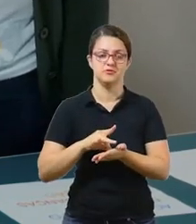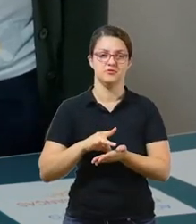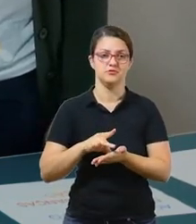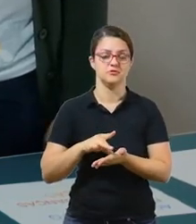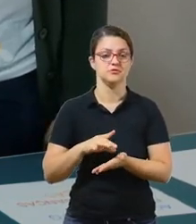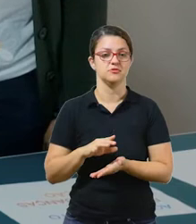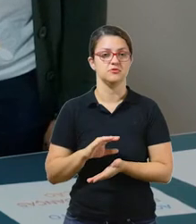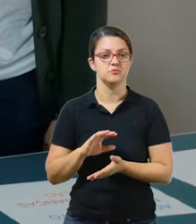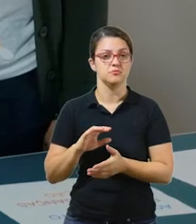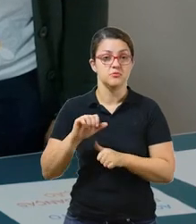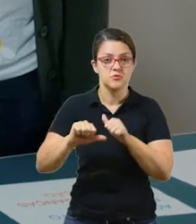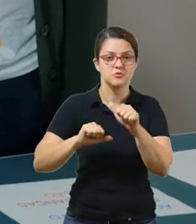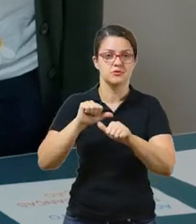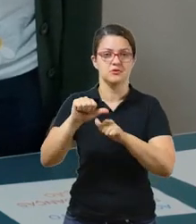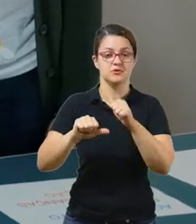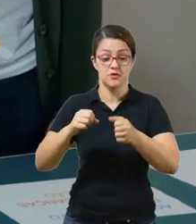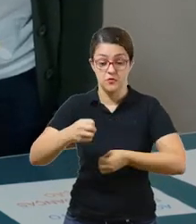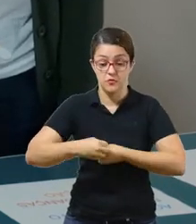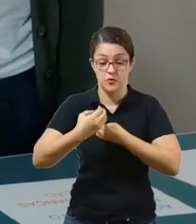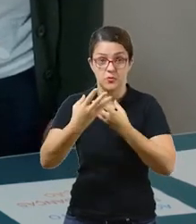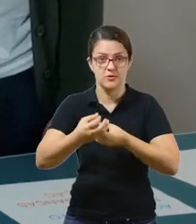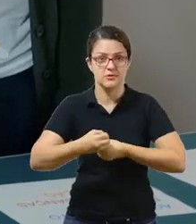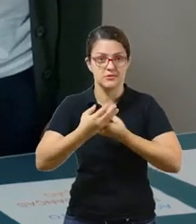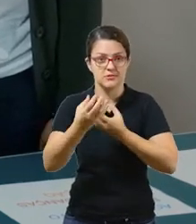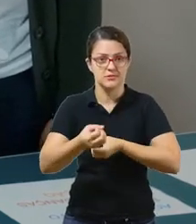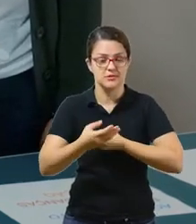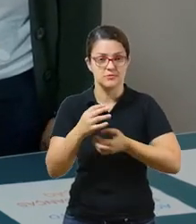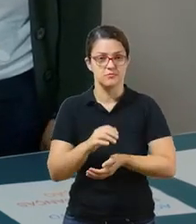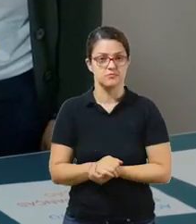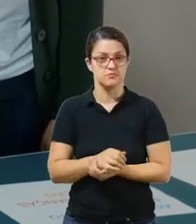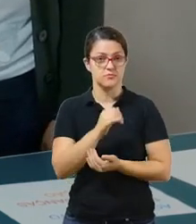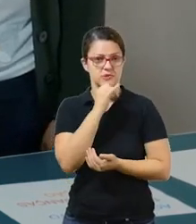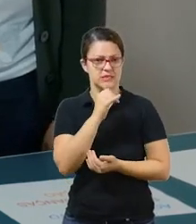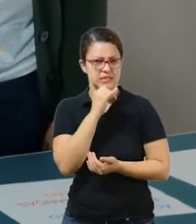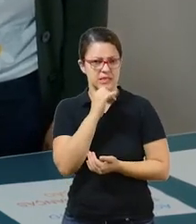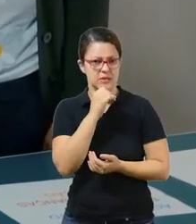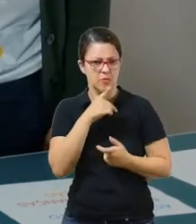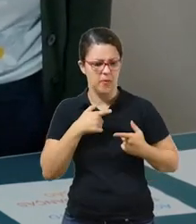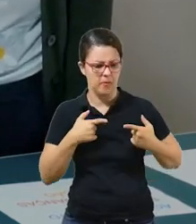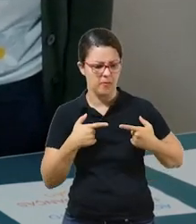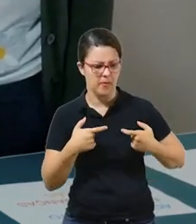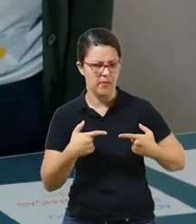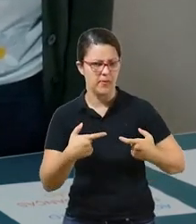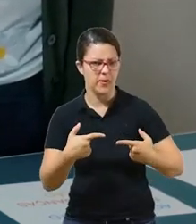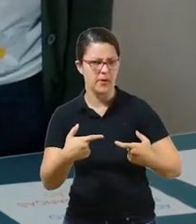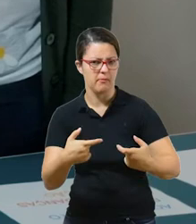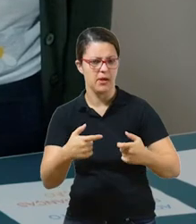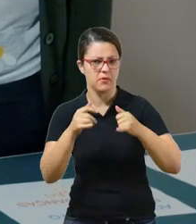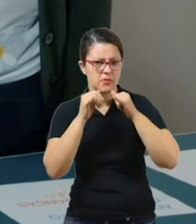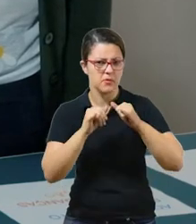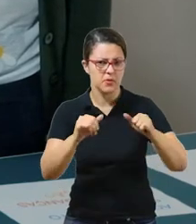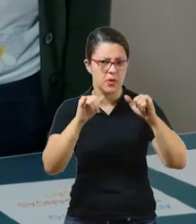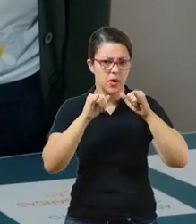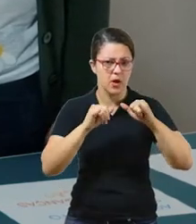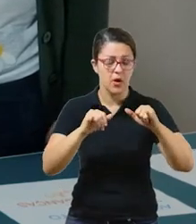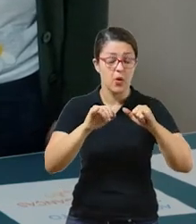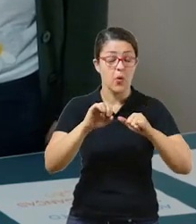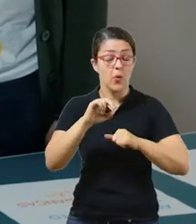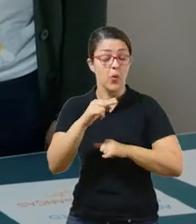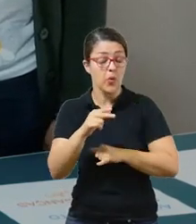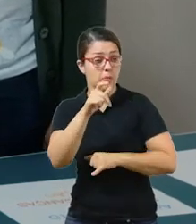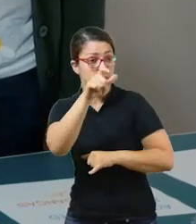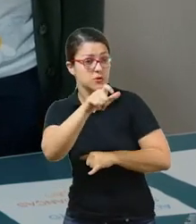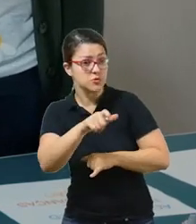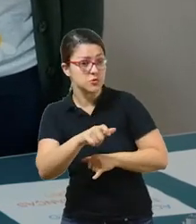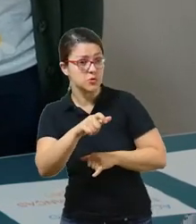mudanças. Informação, saiu uma notícia sobre a guerra, algo ou alguém que se destaca ou